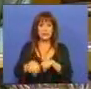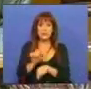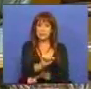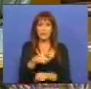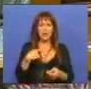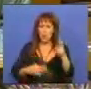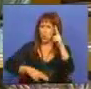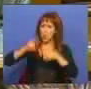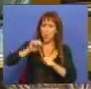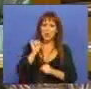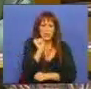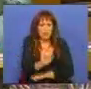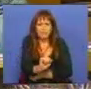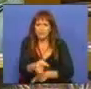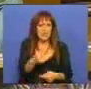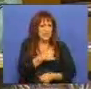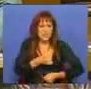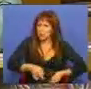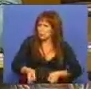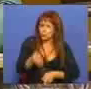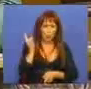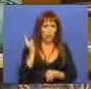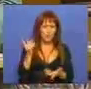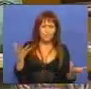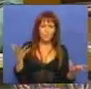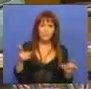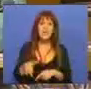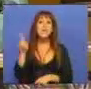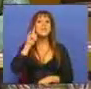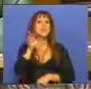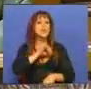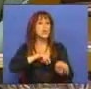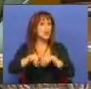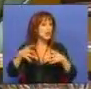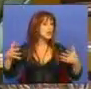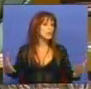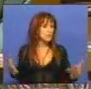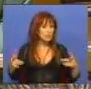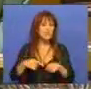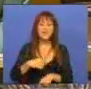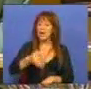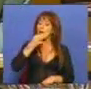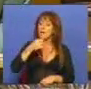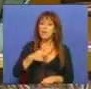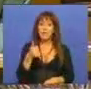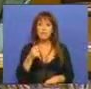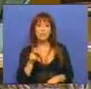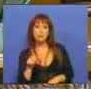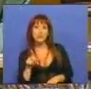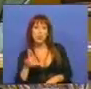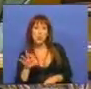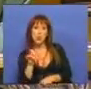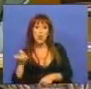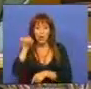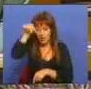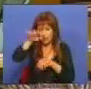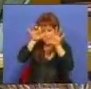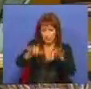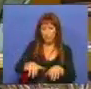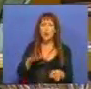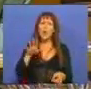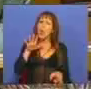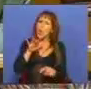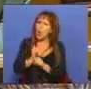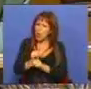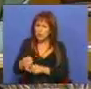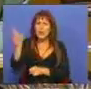e constroem a sua cidade. Senhoras e senhores deputados, falamos do Bolhão neste Parlamento por uma